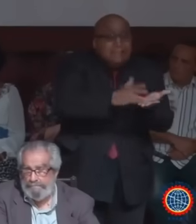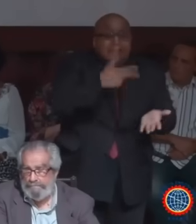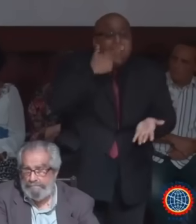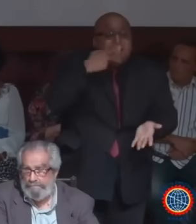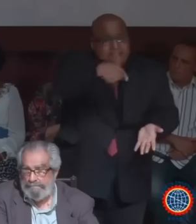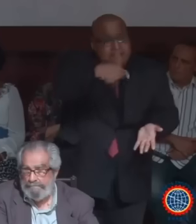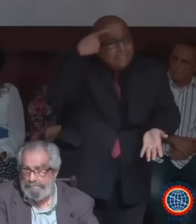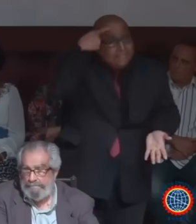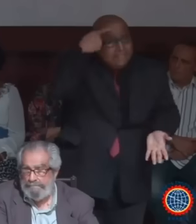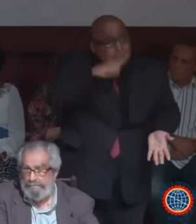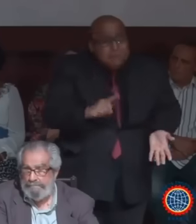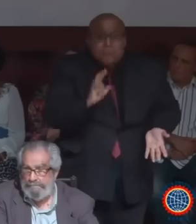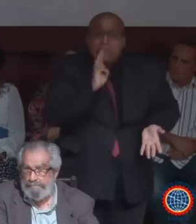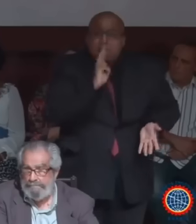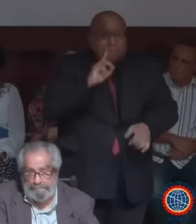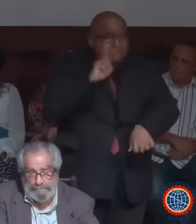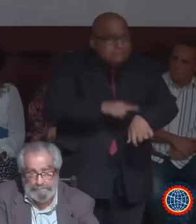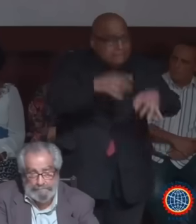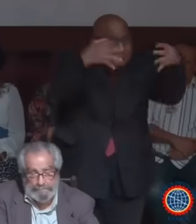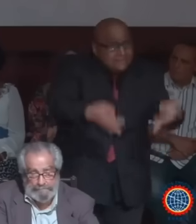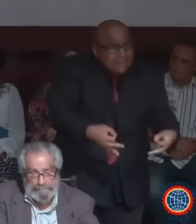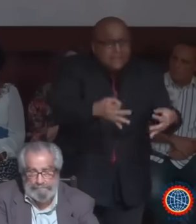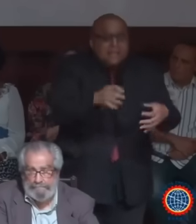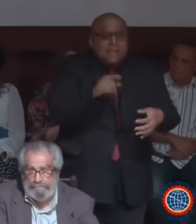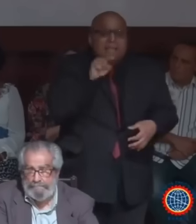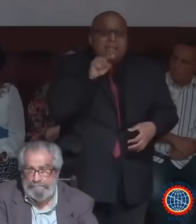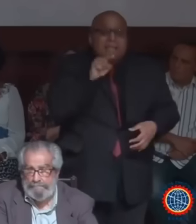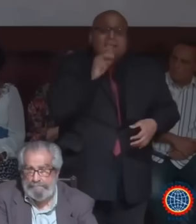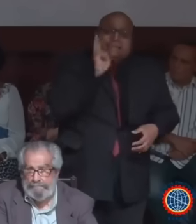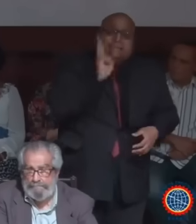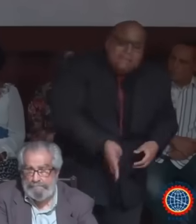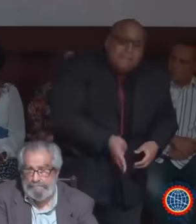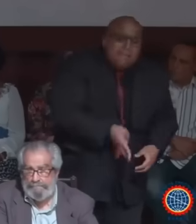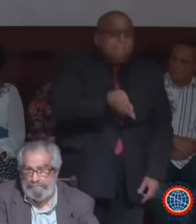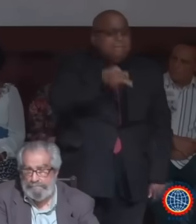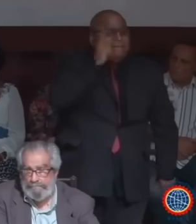os fatos, porque a todo momento ele próprio é desmentido